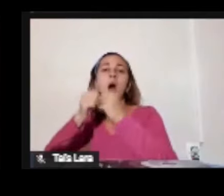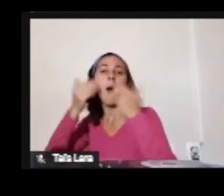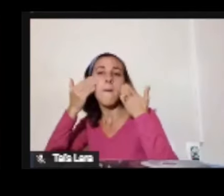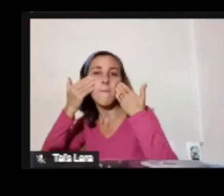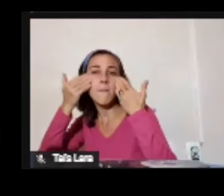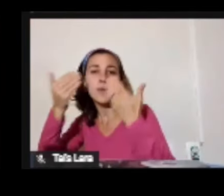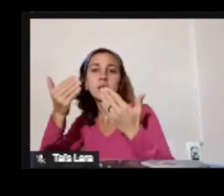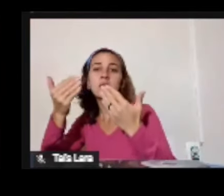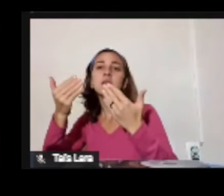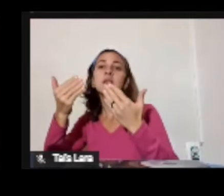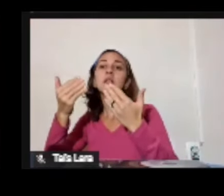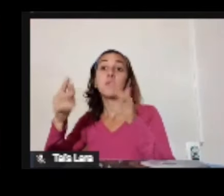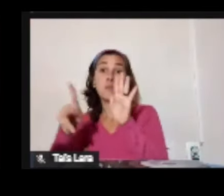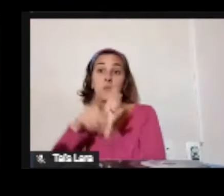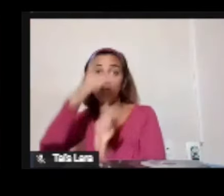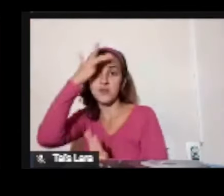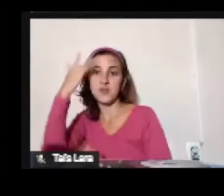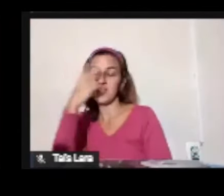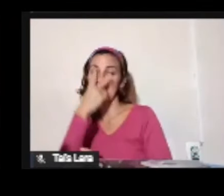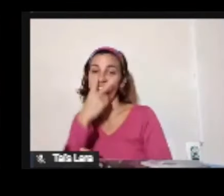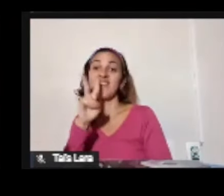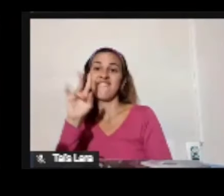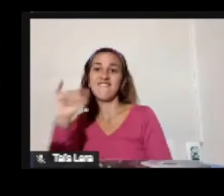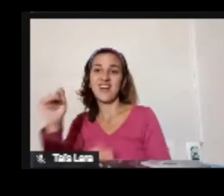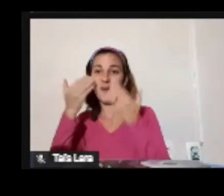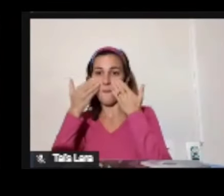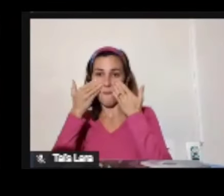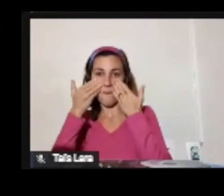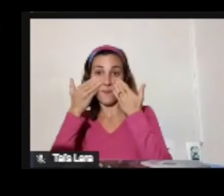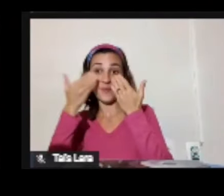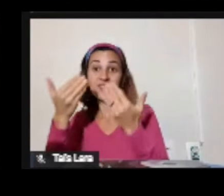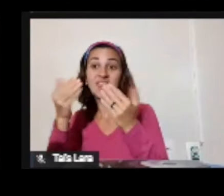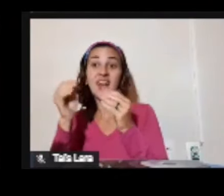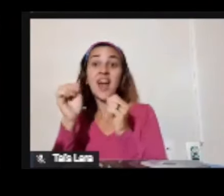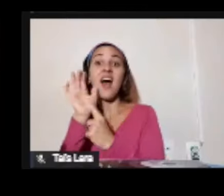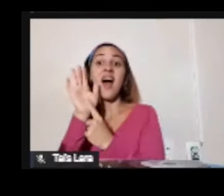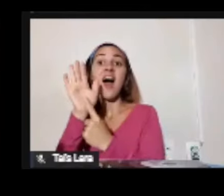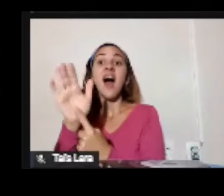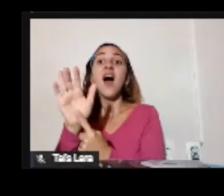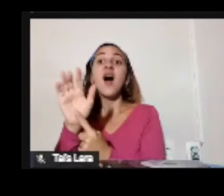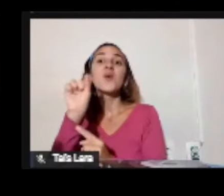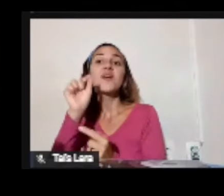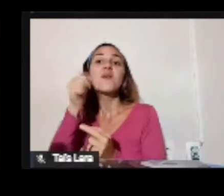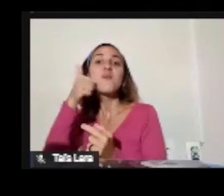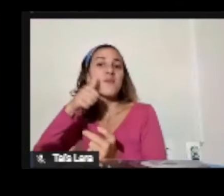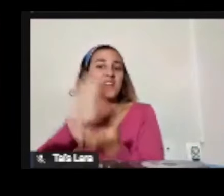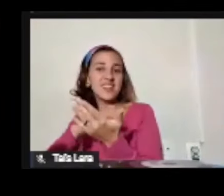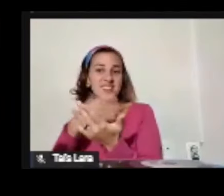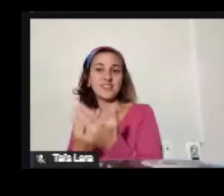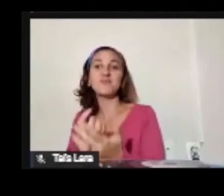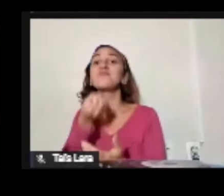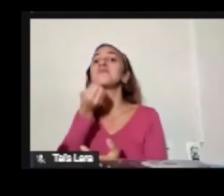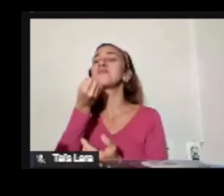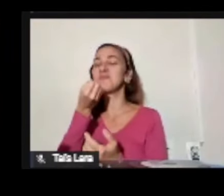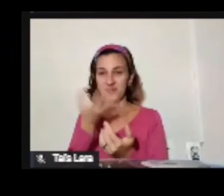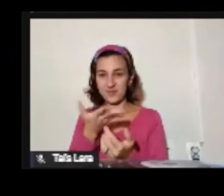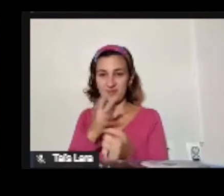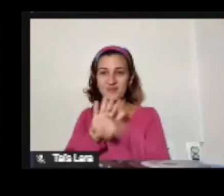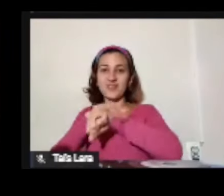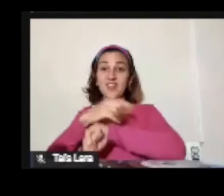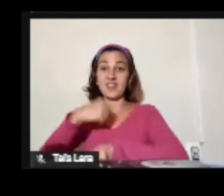gente. Olá, boa noite. Vou aproveitar para me apresentar, então. Eu sou Maria Talita.